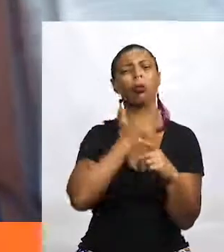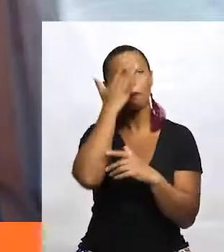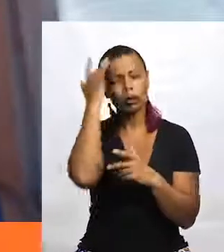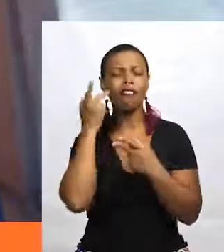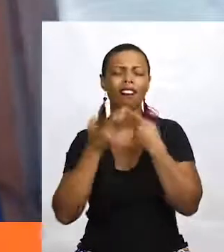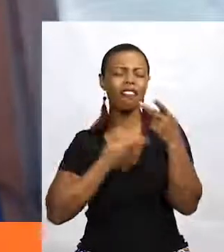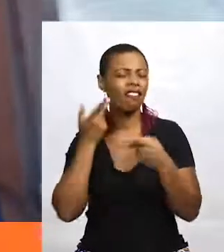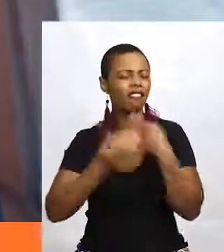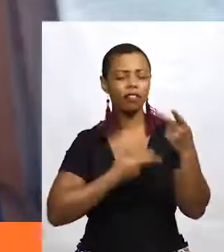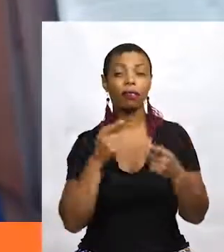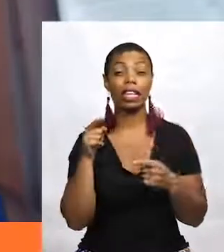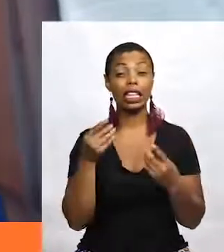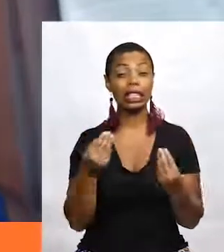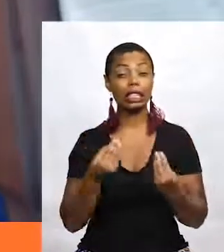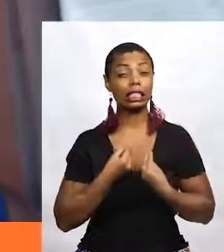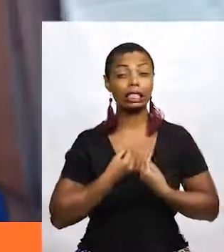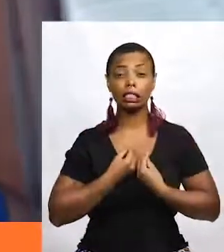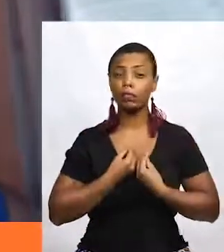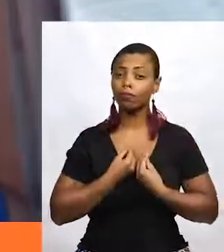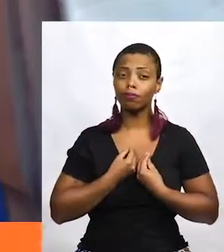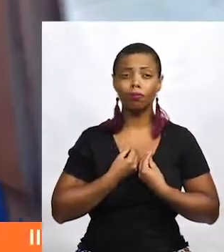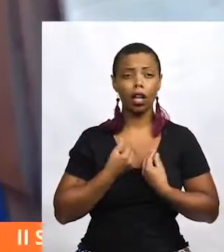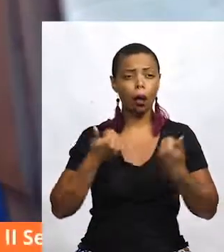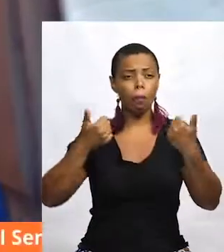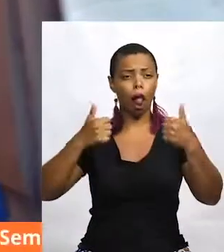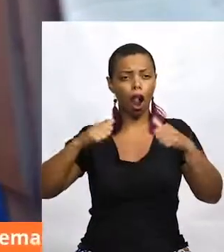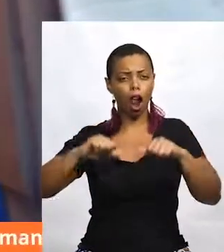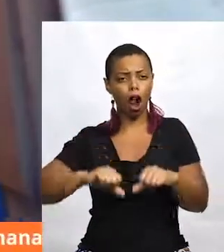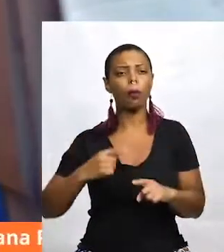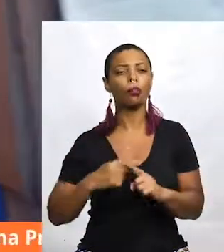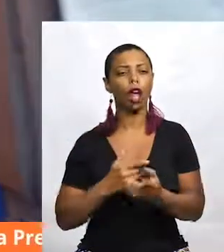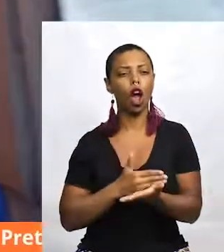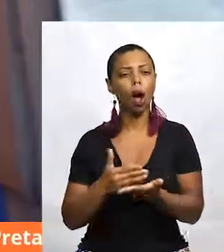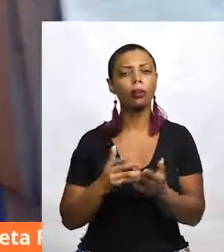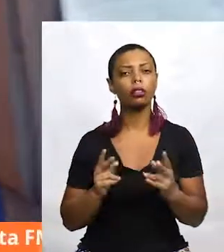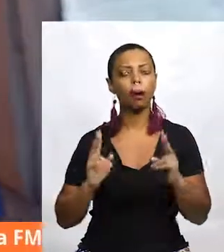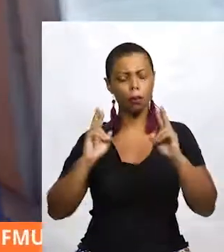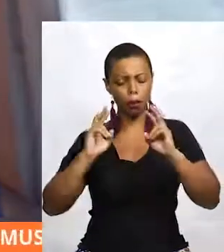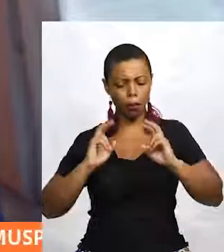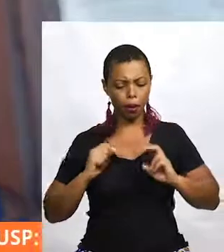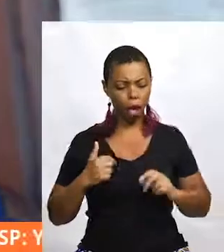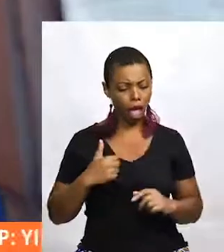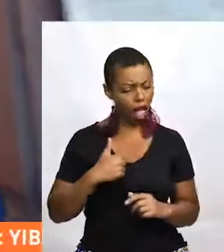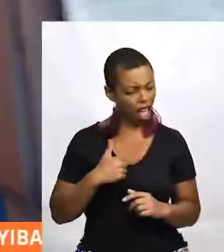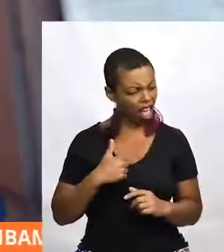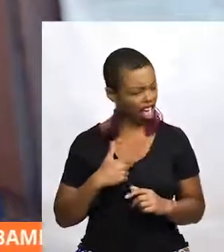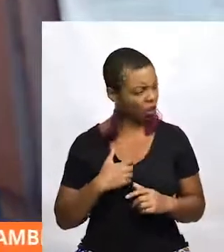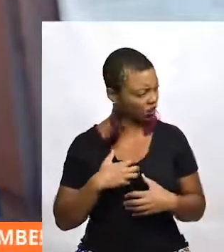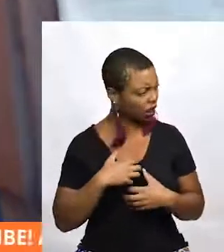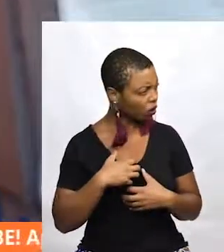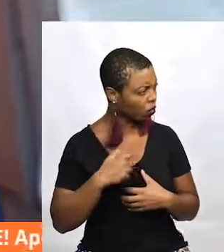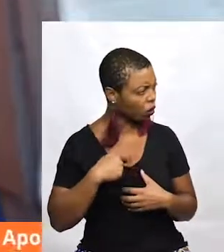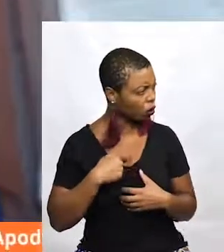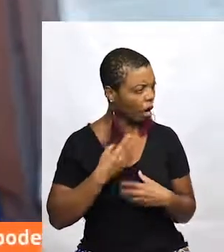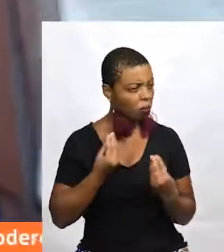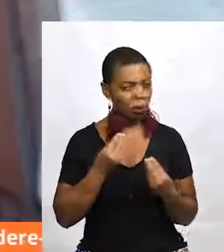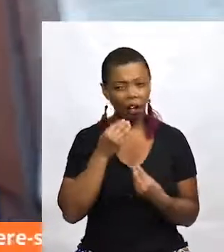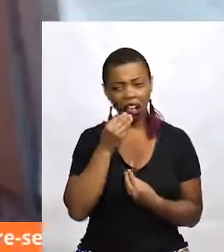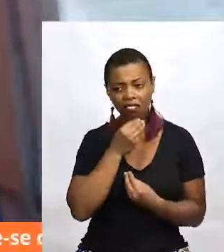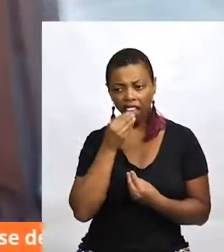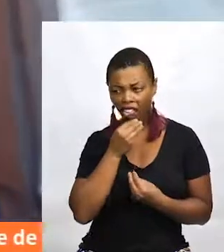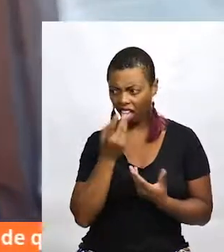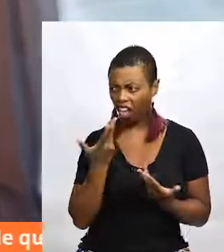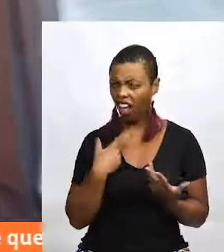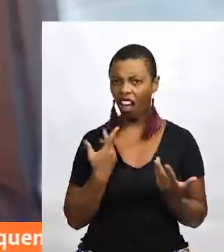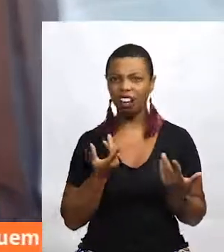extremamente danoso, porque a gente passa a ver o nosso comportamento como fragilizado, como inadequado, a gente passa a negar, inclusive,